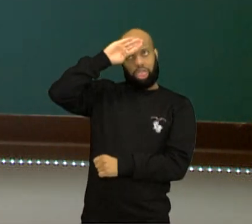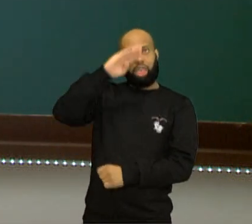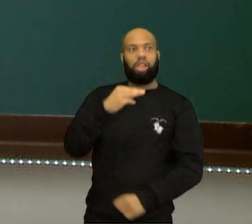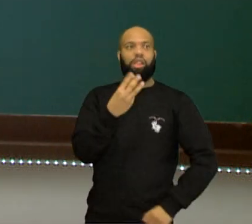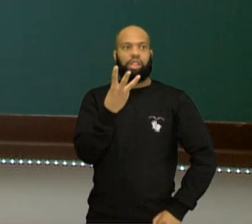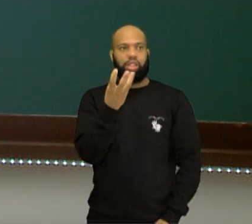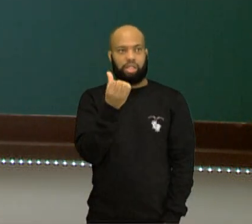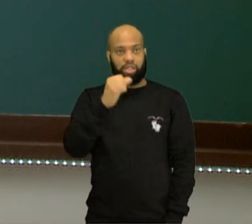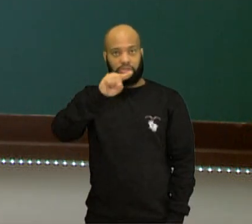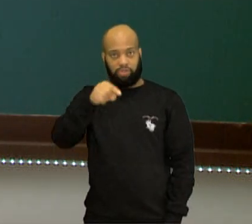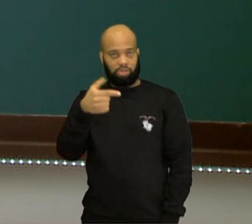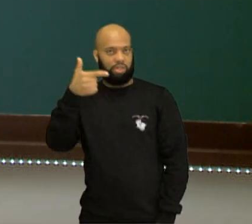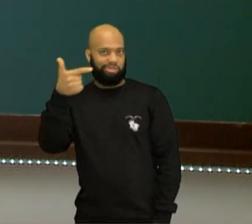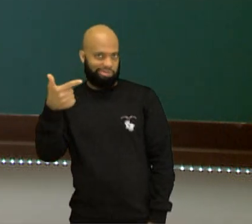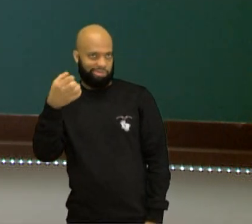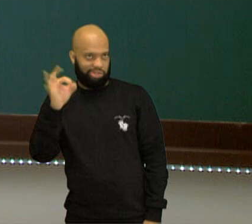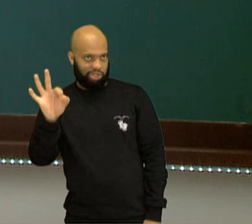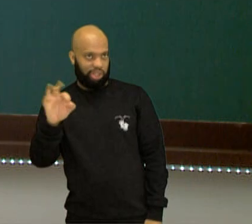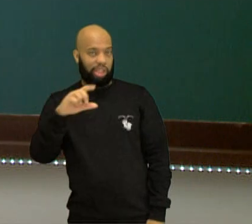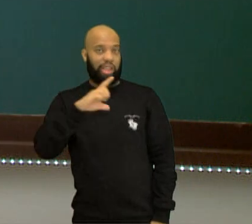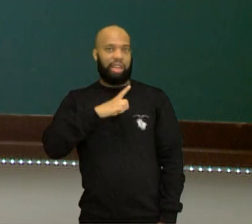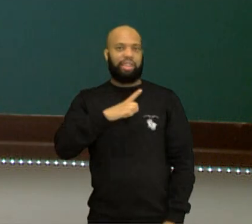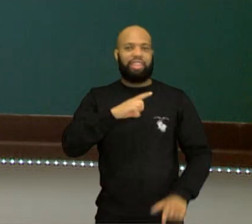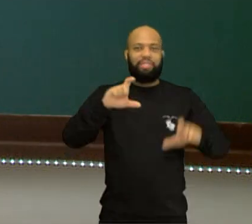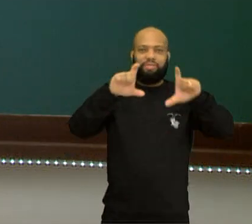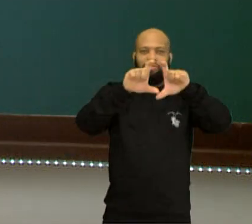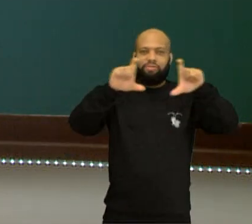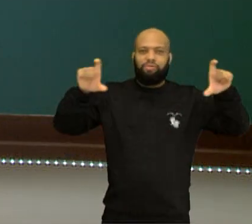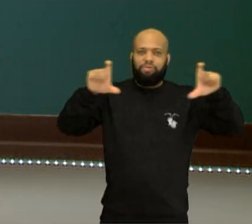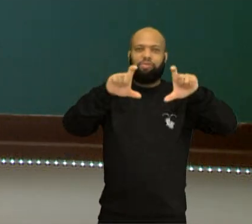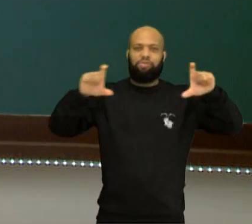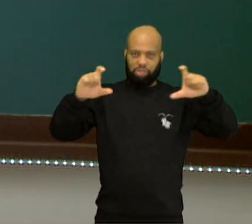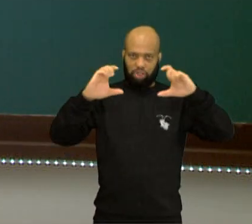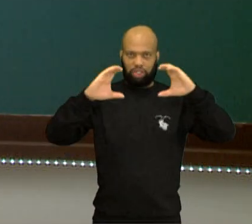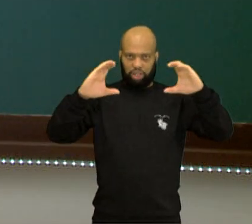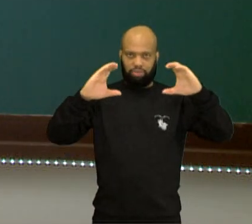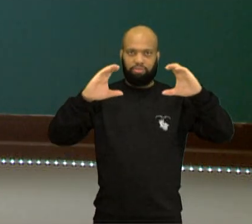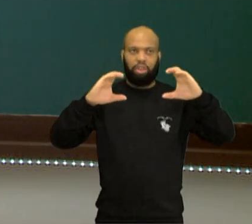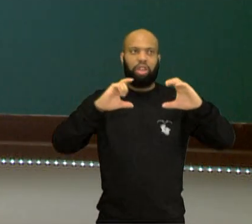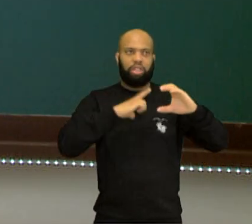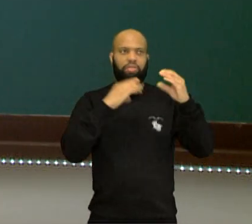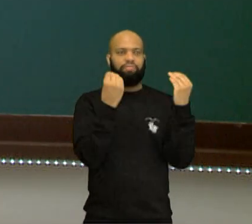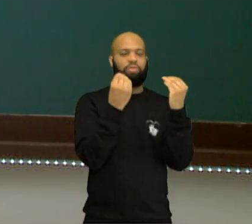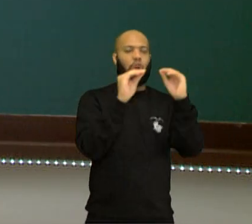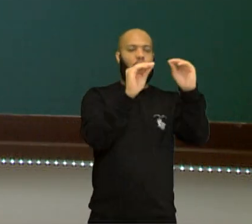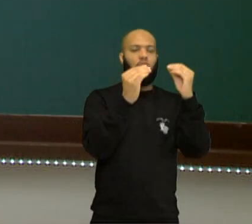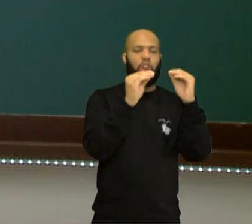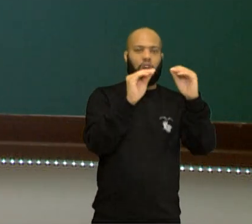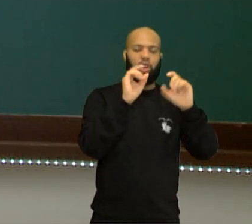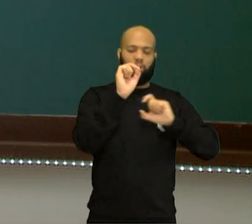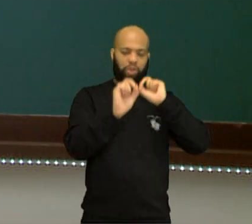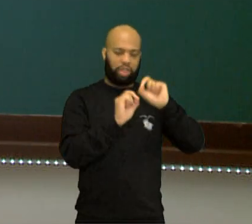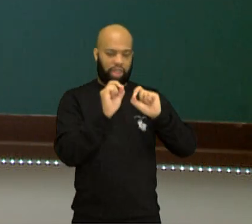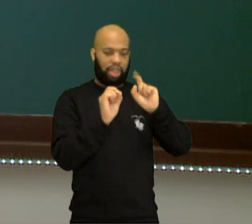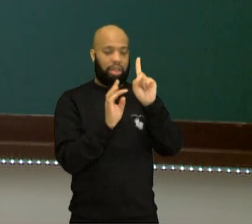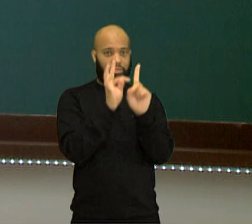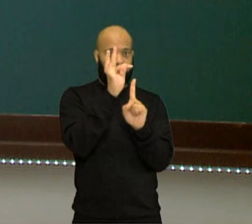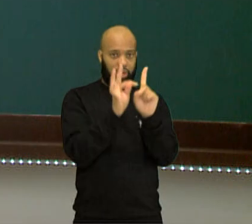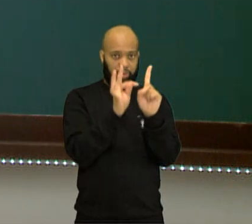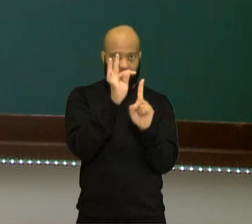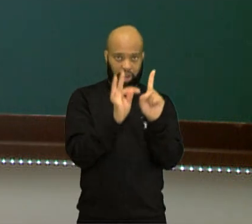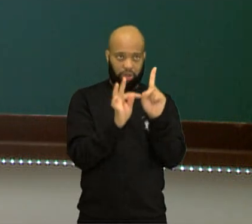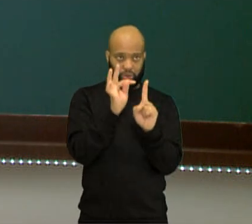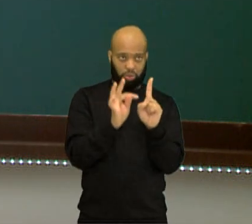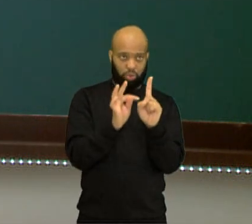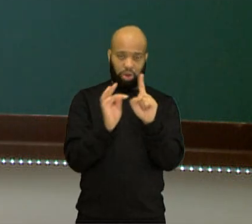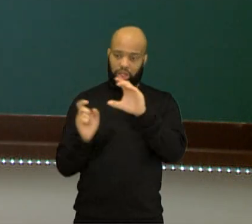né? Então, eu vou pegar aquela lei de formação que coloca a temperatura em relação ao tempo. Isso é dado